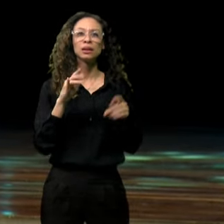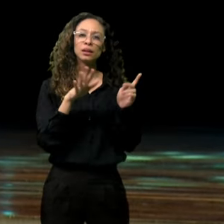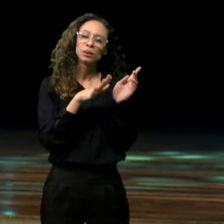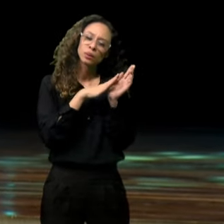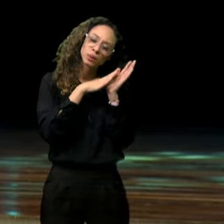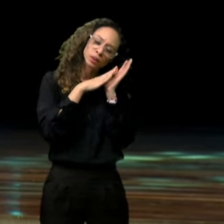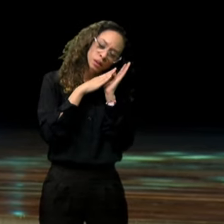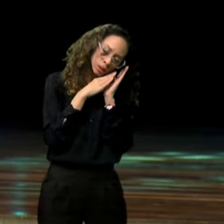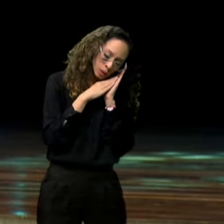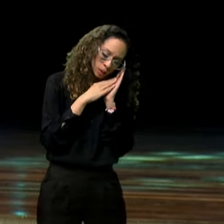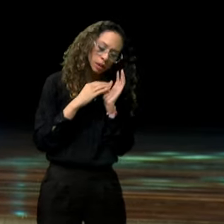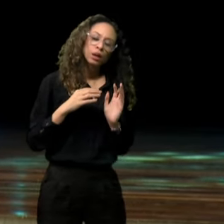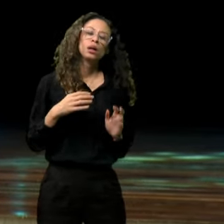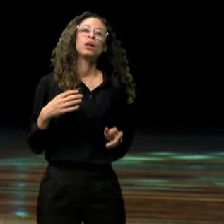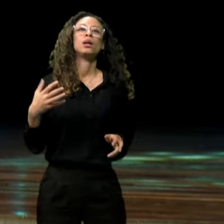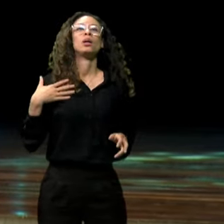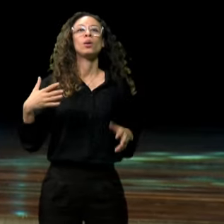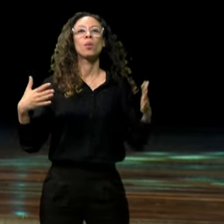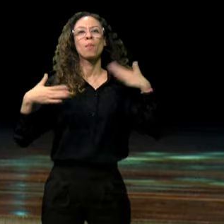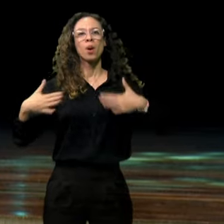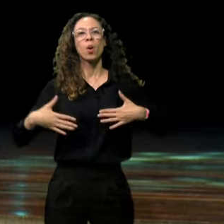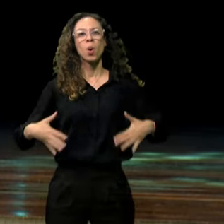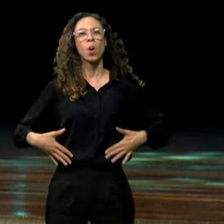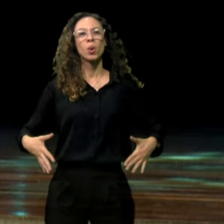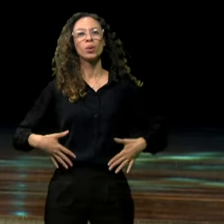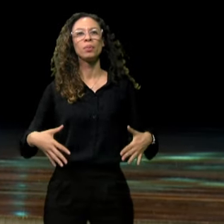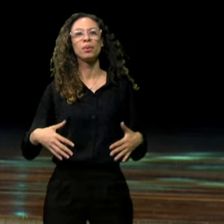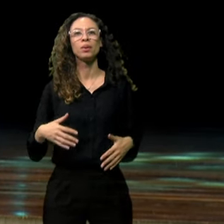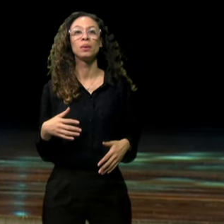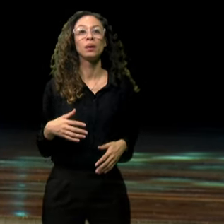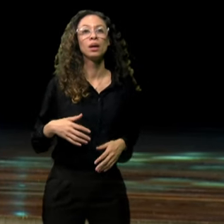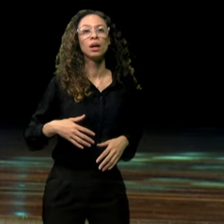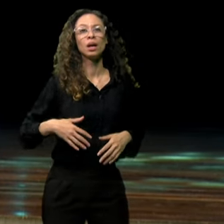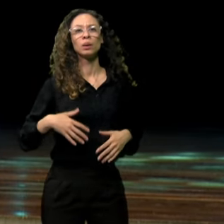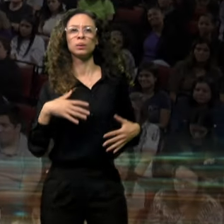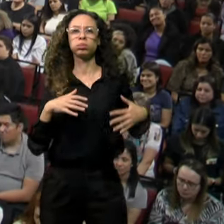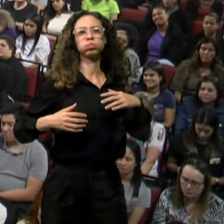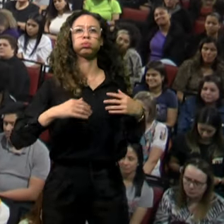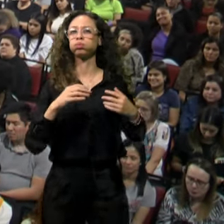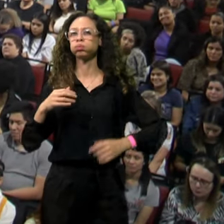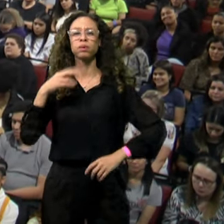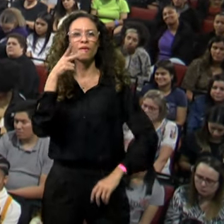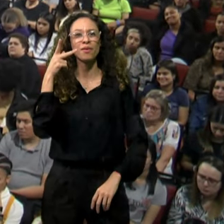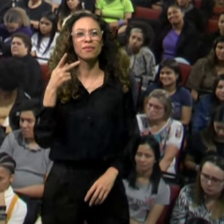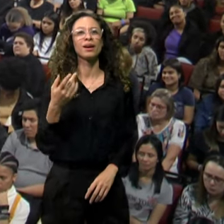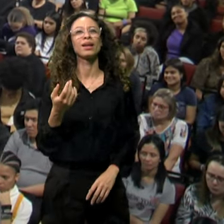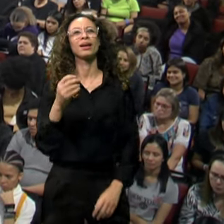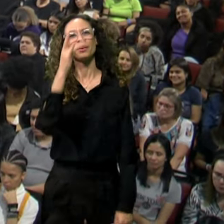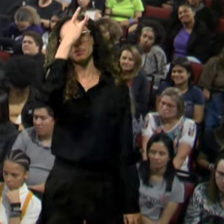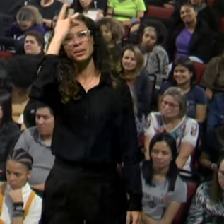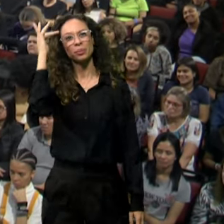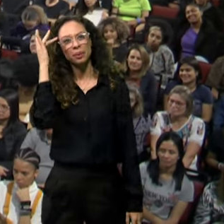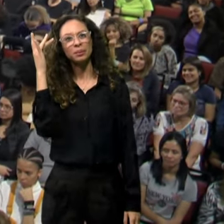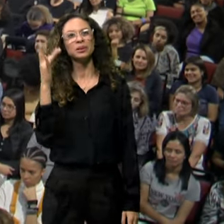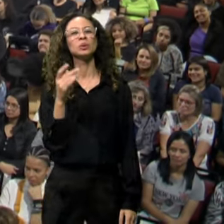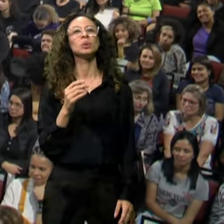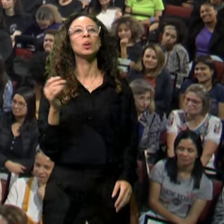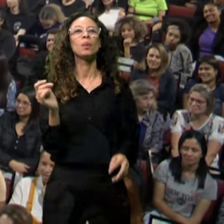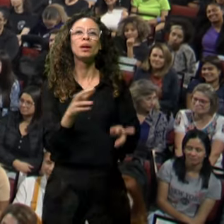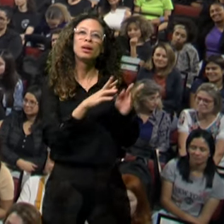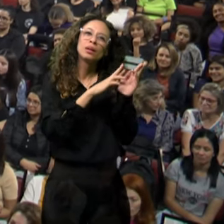eu começo sacudir meu corpo na noite e começa a sair as vozes então para dormir do meu lado tem que escutar